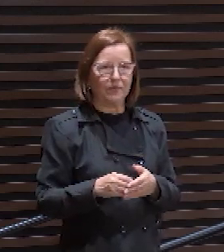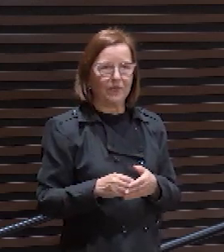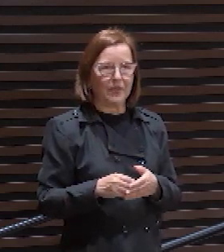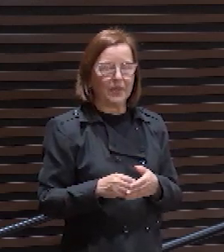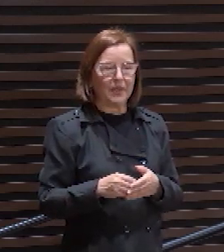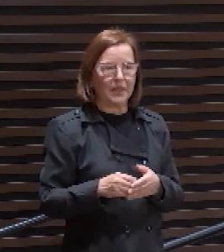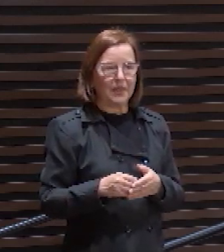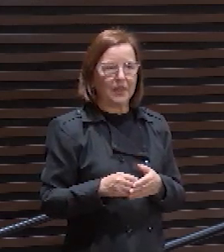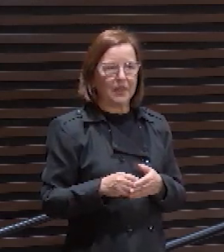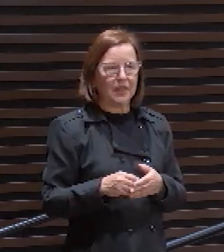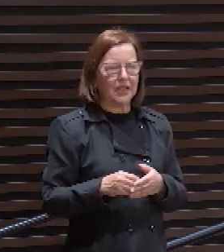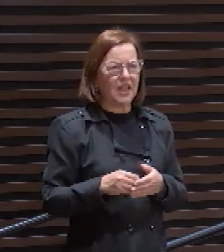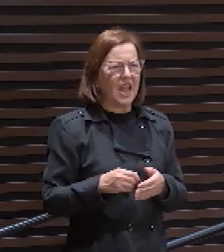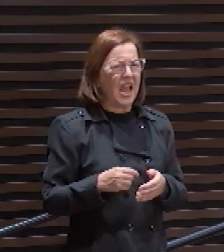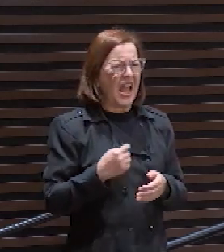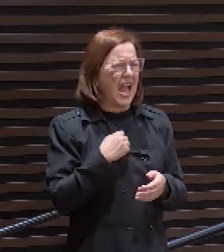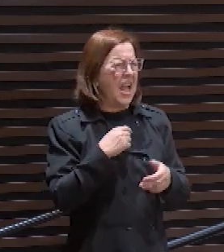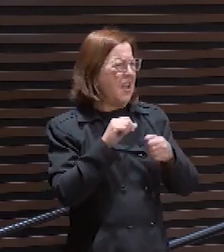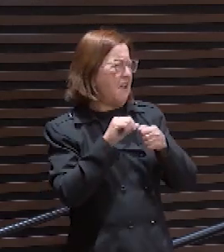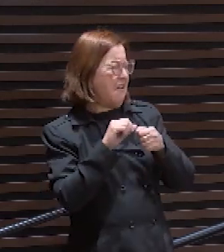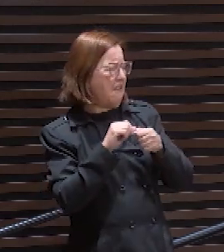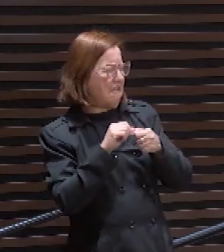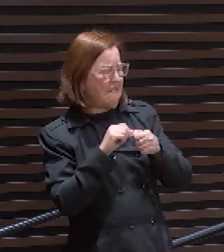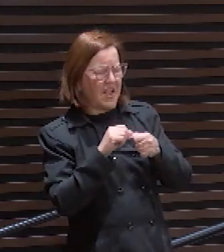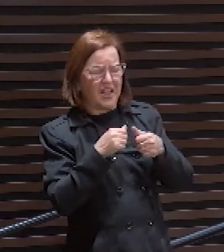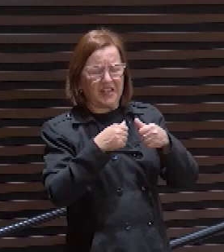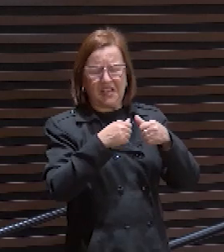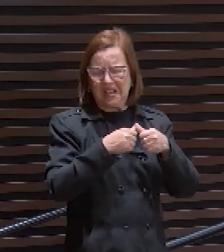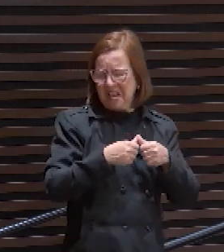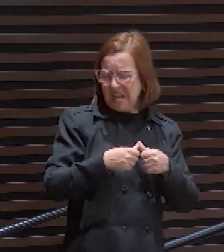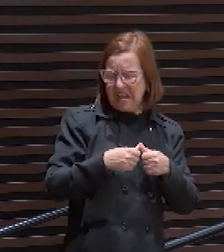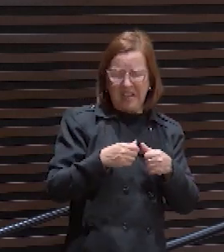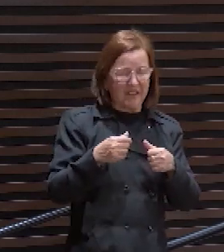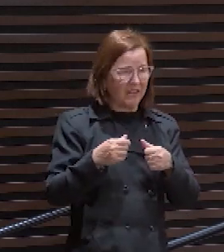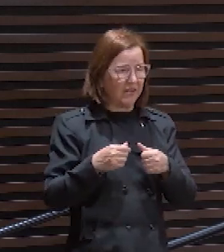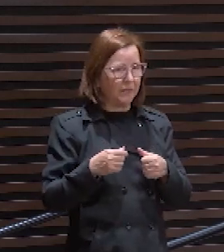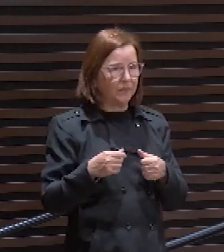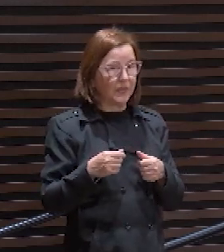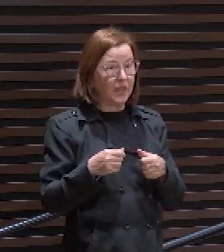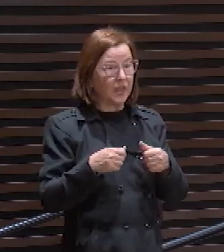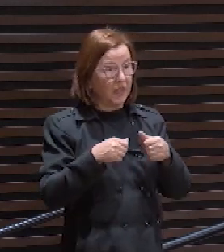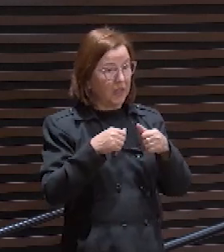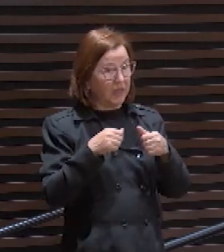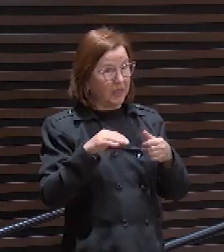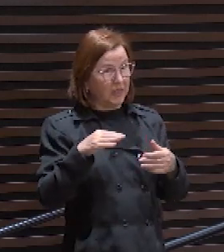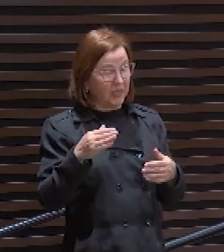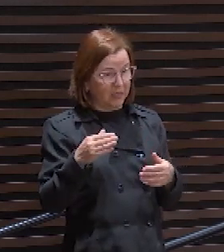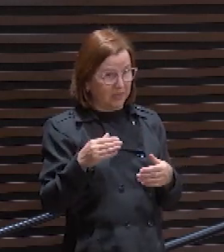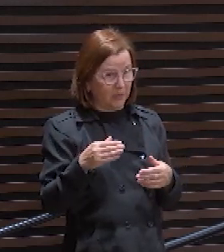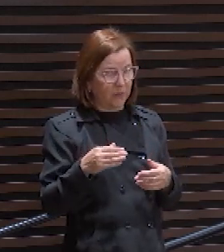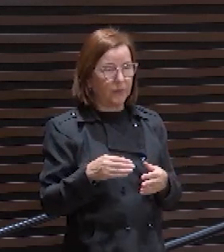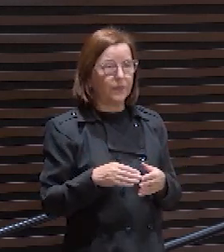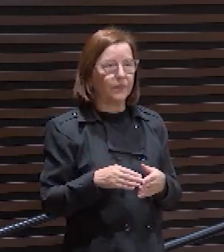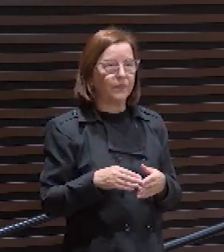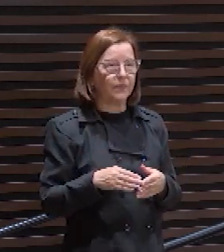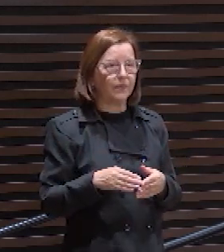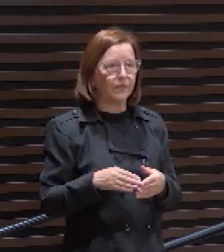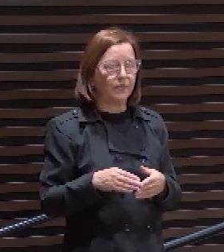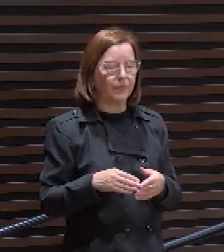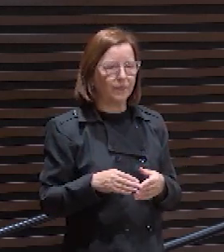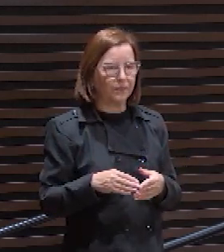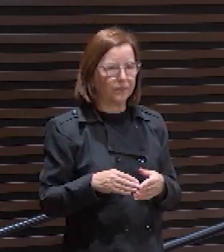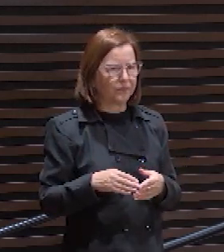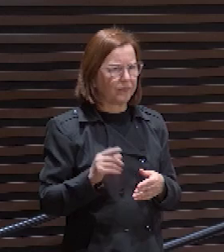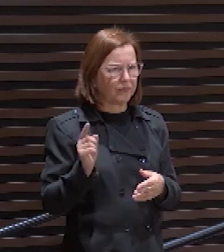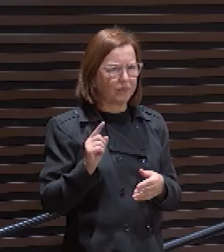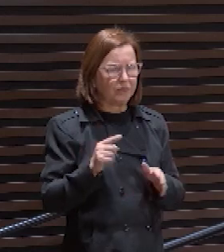faço aquilo, então isso reflete o fato, então isso reflete que eu estou buscando minha salvação, ou que eu estou sendo salvo, por exemplo.